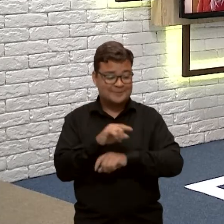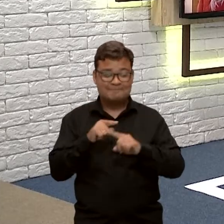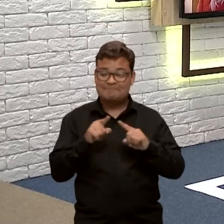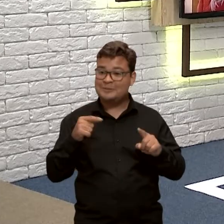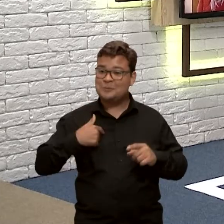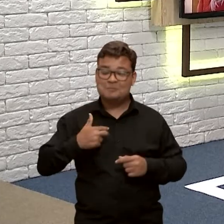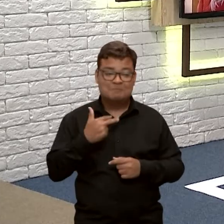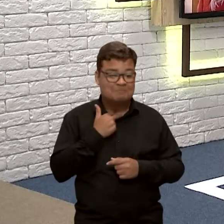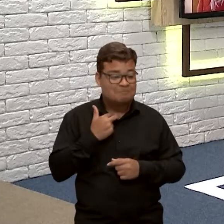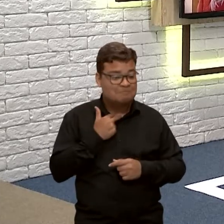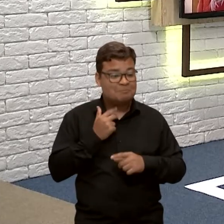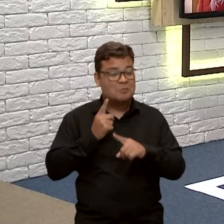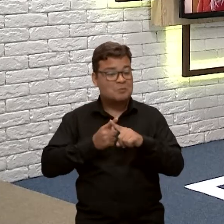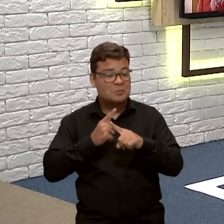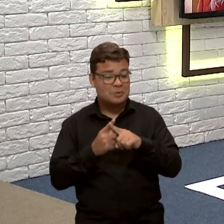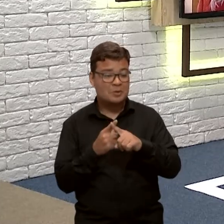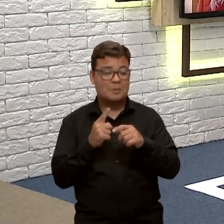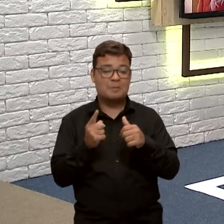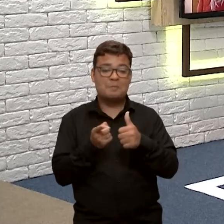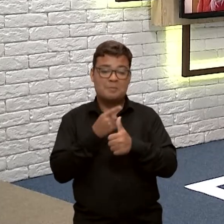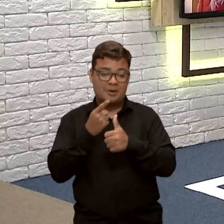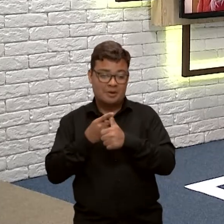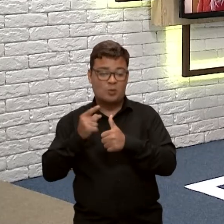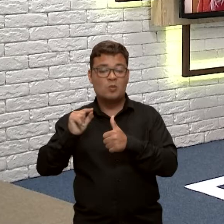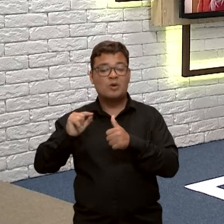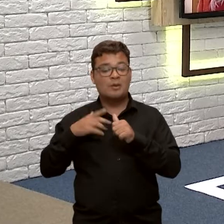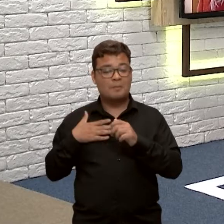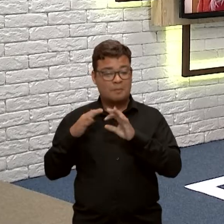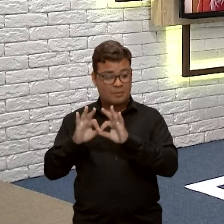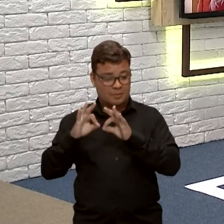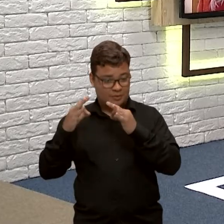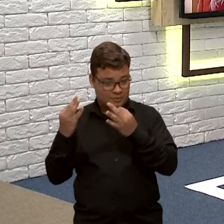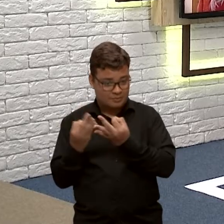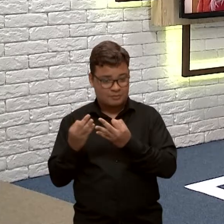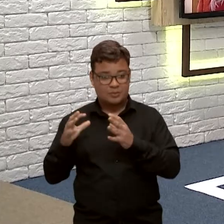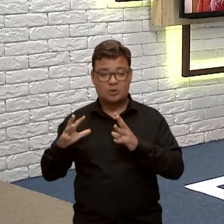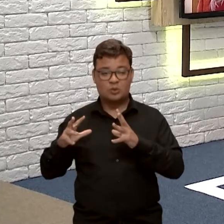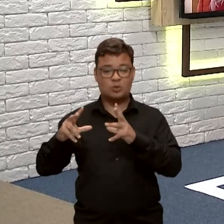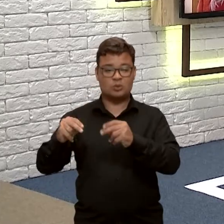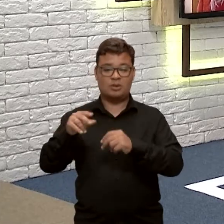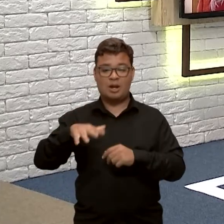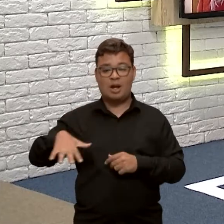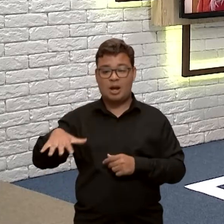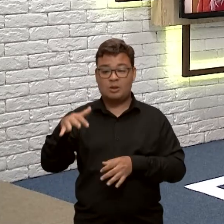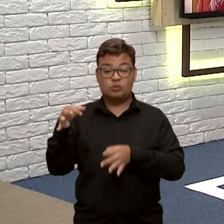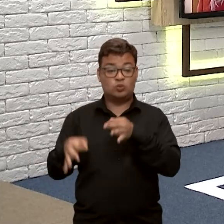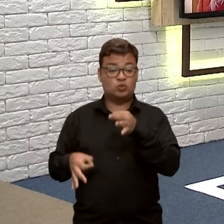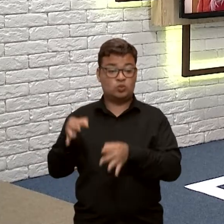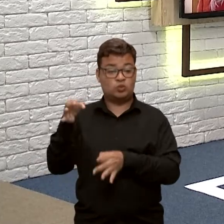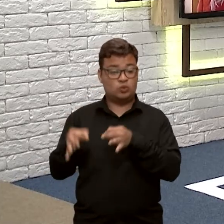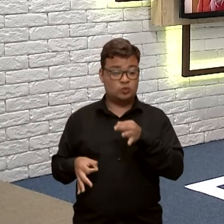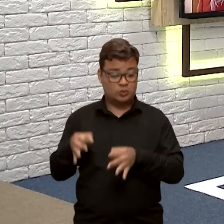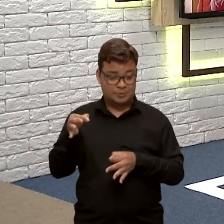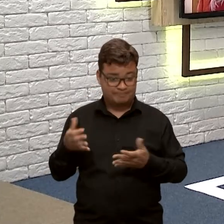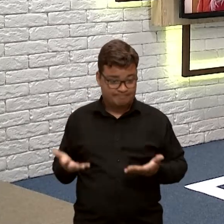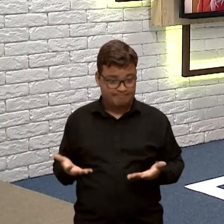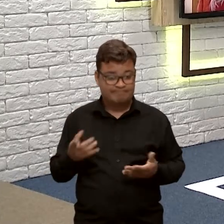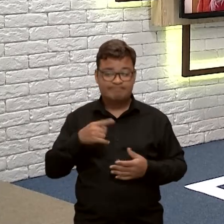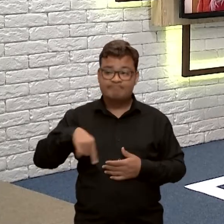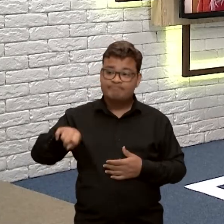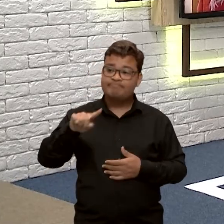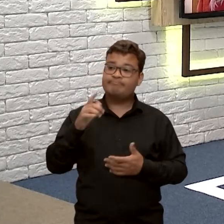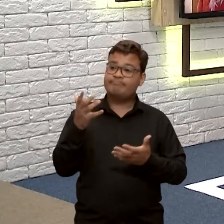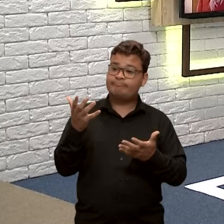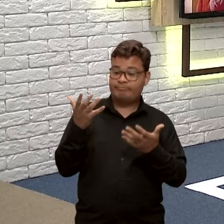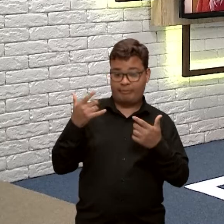arquiteta porque primeiro a minha família era assim toda ela da área jurídica, então esperava-se, como